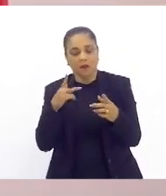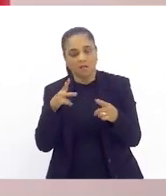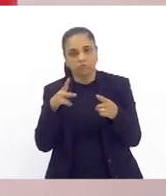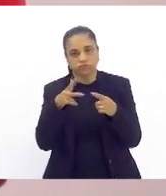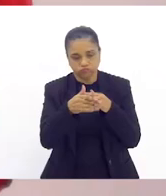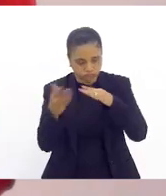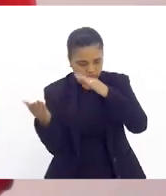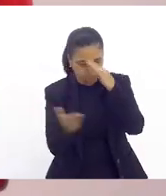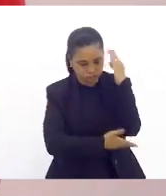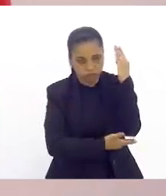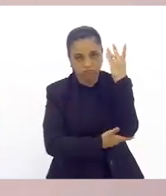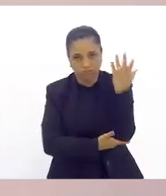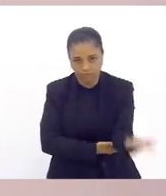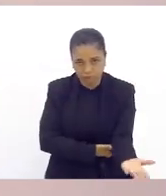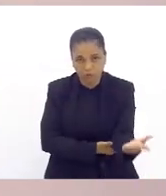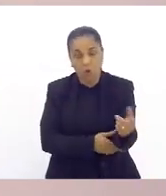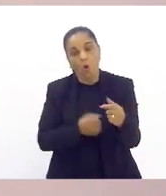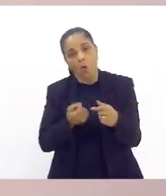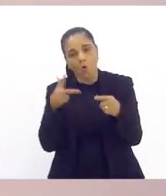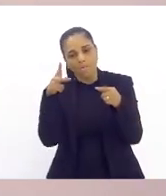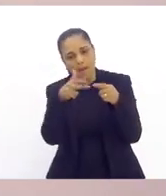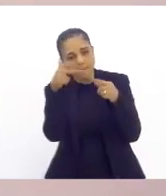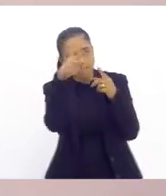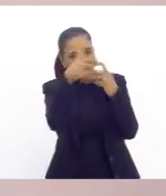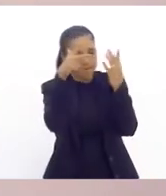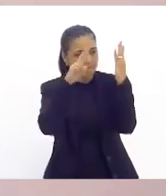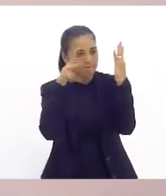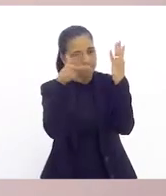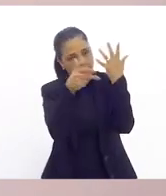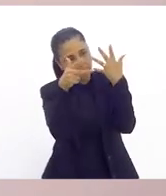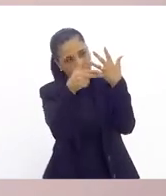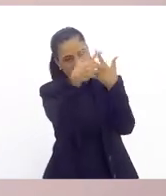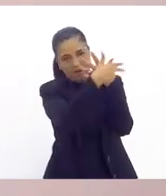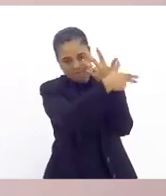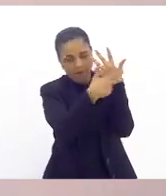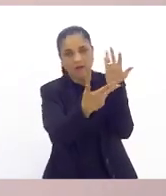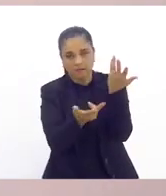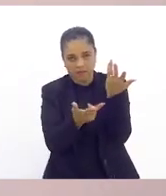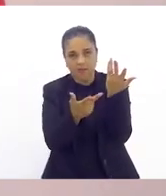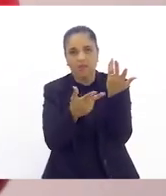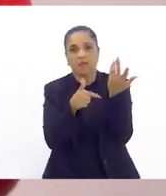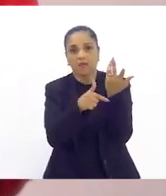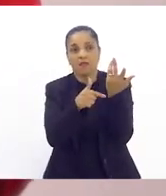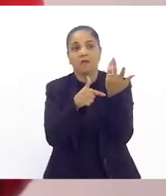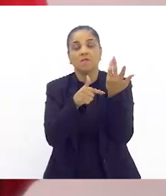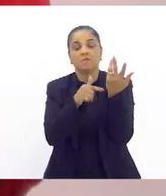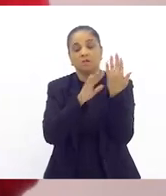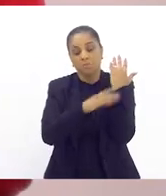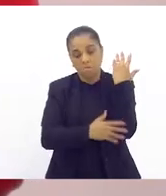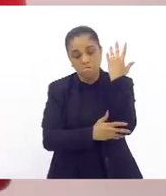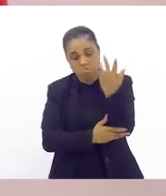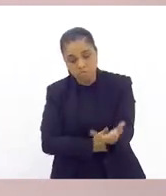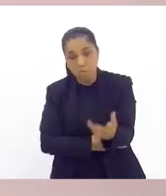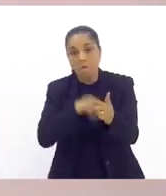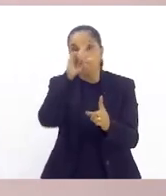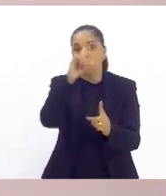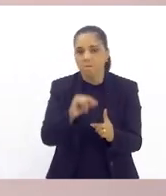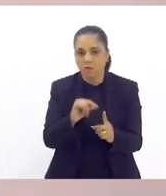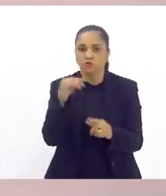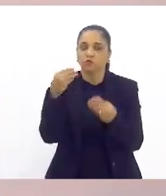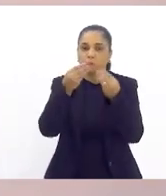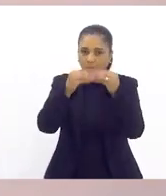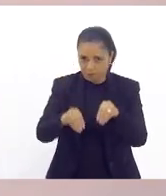poda né O rebaixamento da árvore numa linha viva que é o nosso desejo até para afetar o menor número de clientes possível